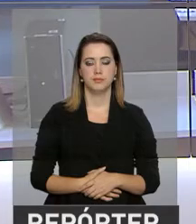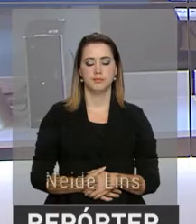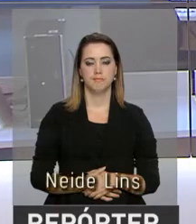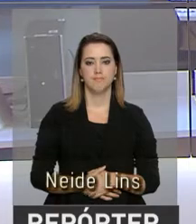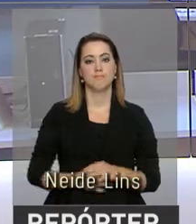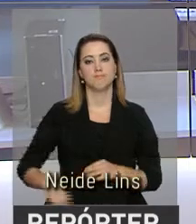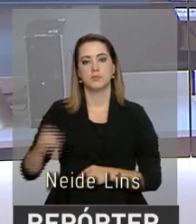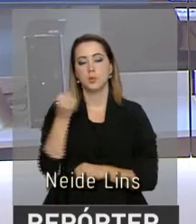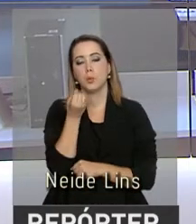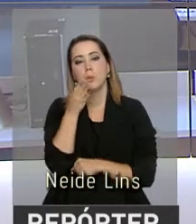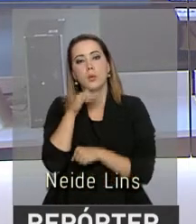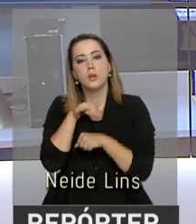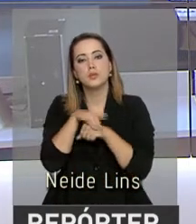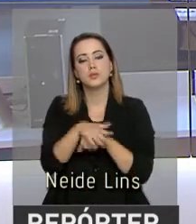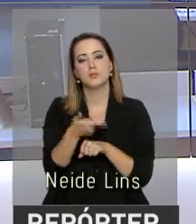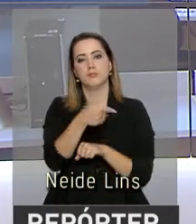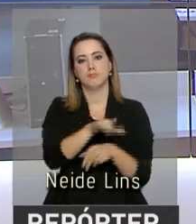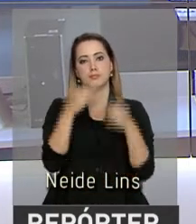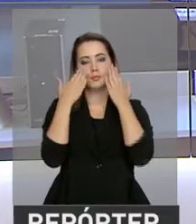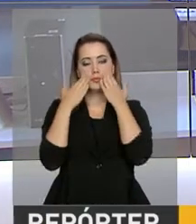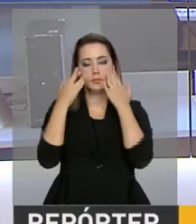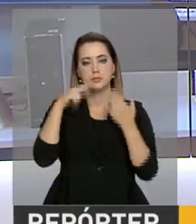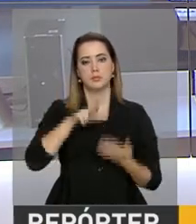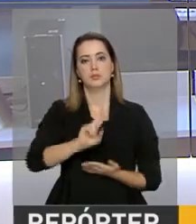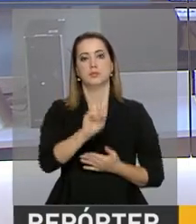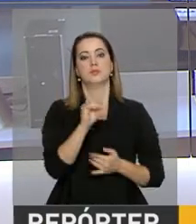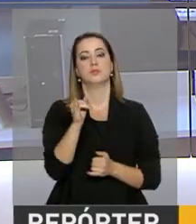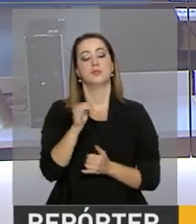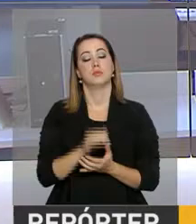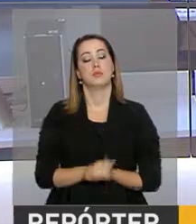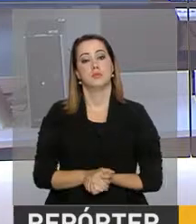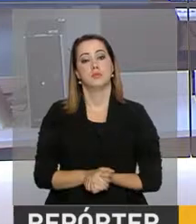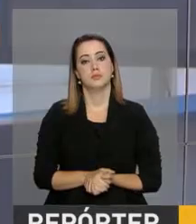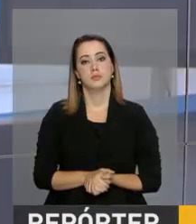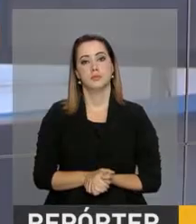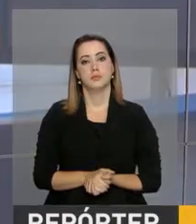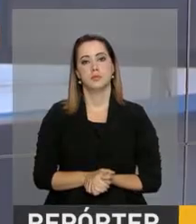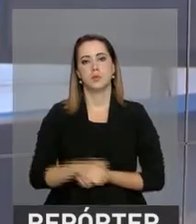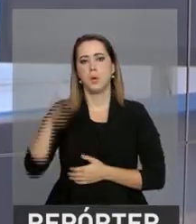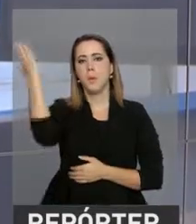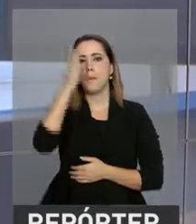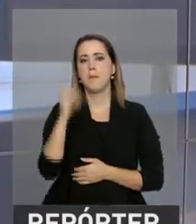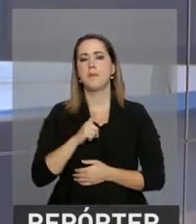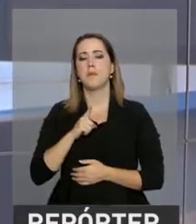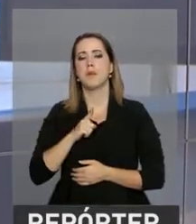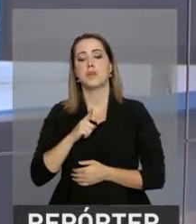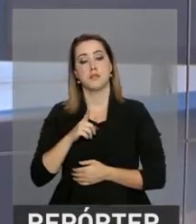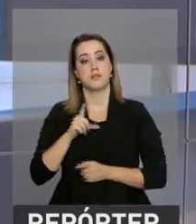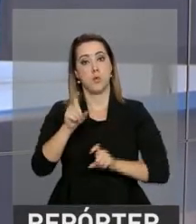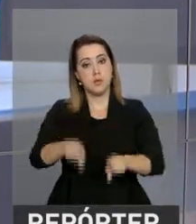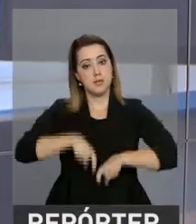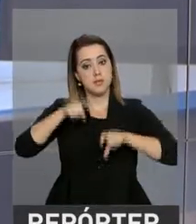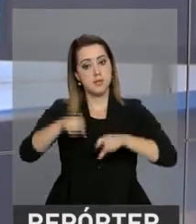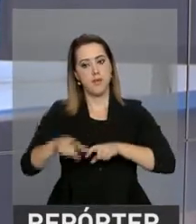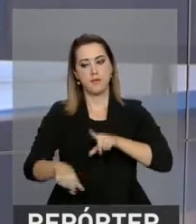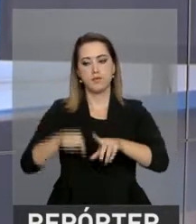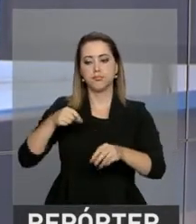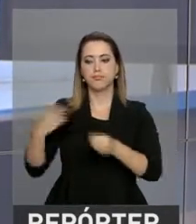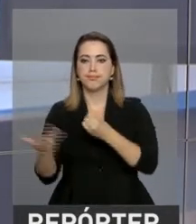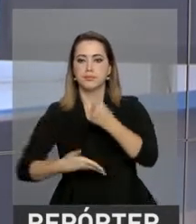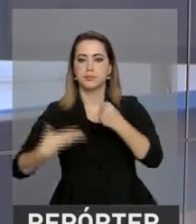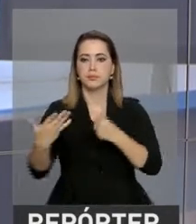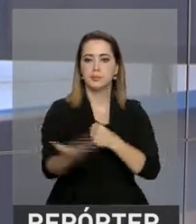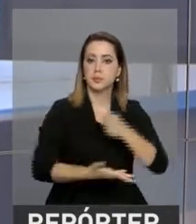logo à noite no ar mais uma edição do repórter nbr o brasil deve colher uma safra histórica de grãos a